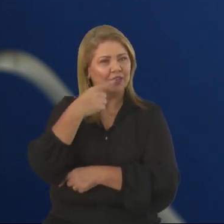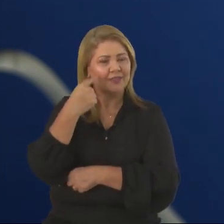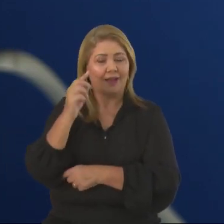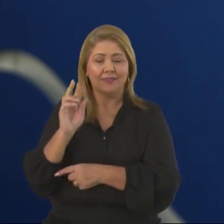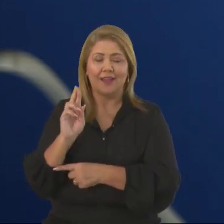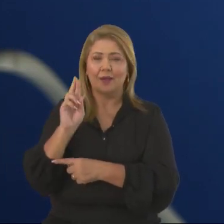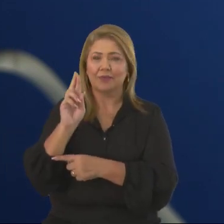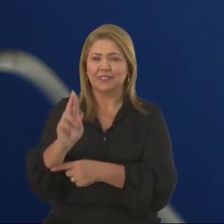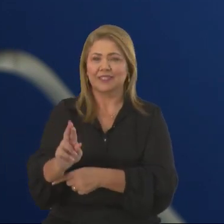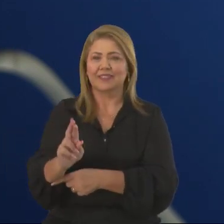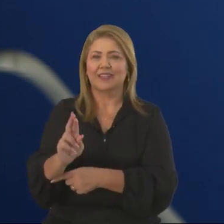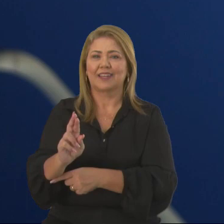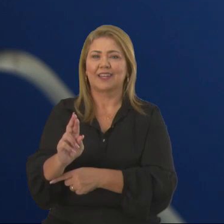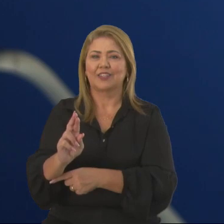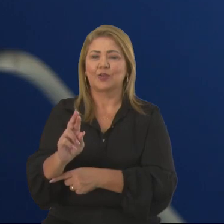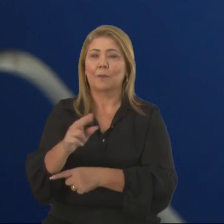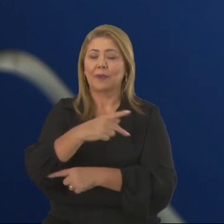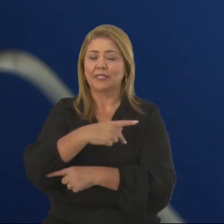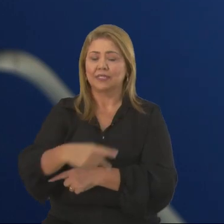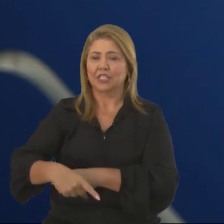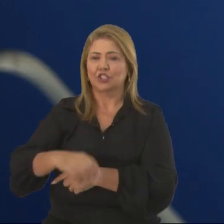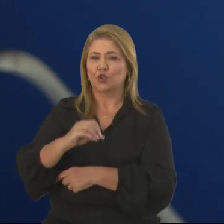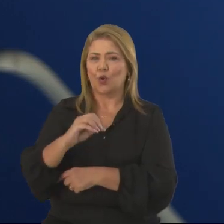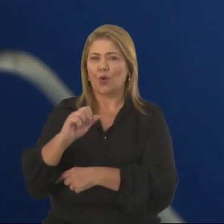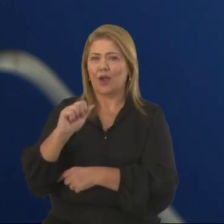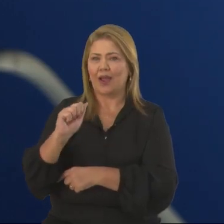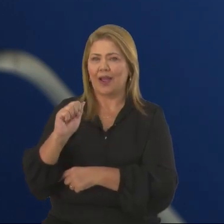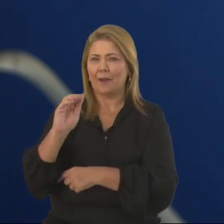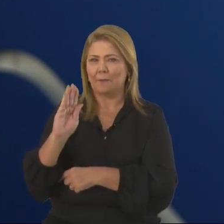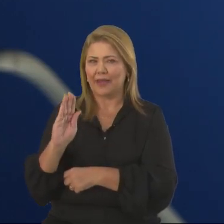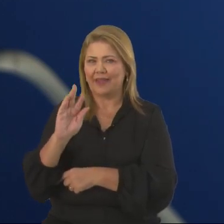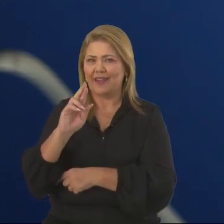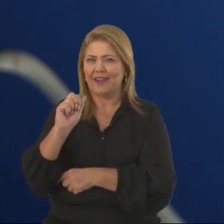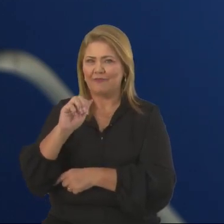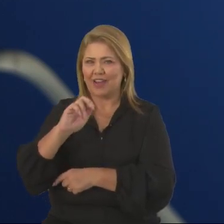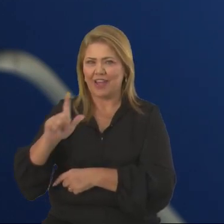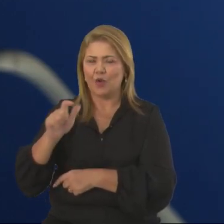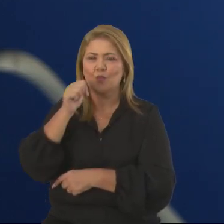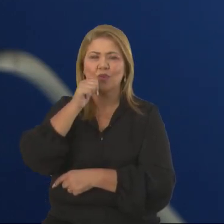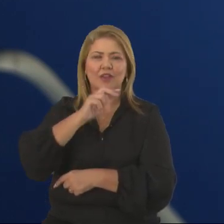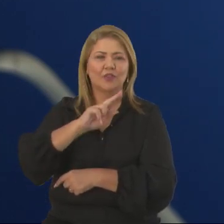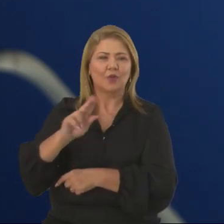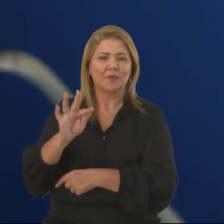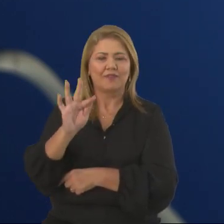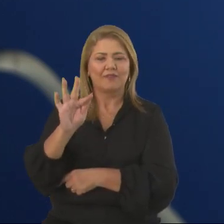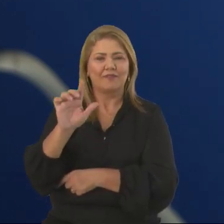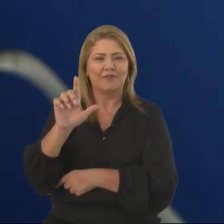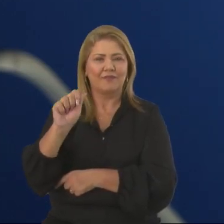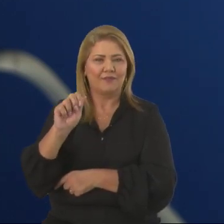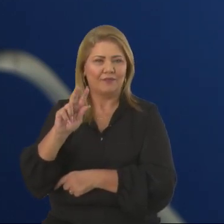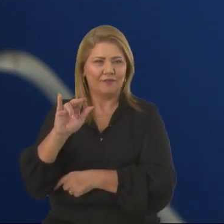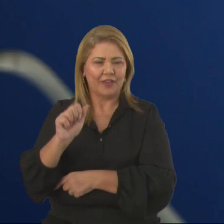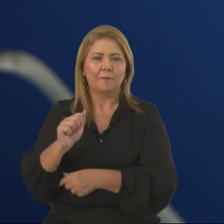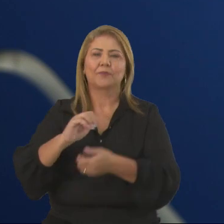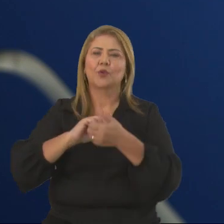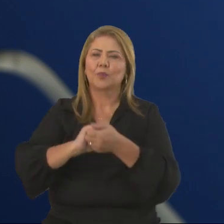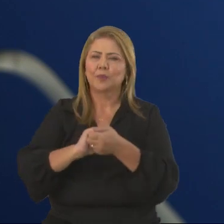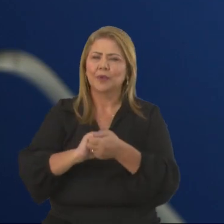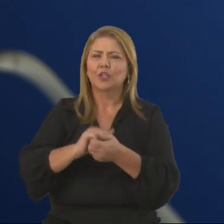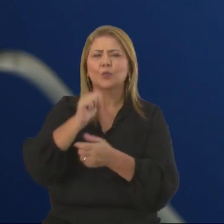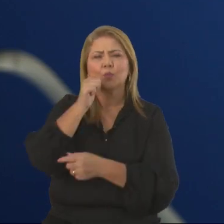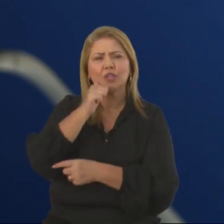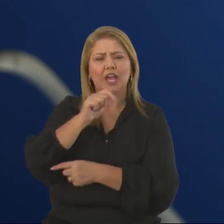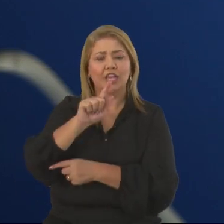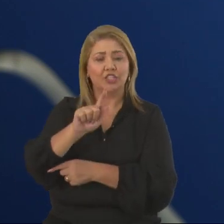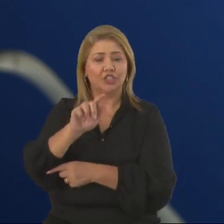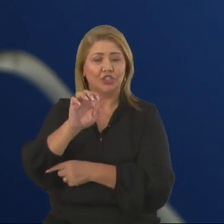representando o presidente da OAB Goiás, Rafael Lara Martins. Cumprimento a senhora Geisa